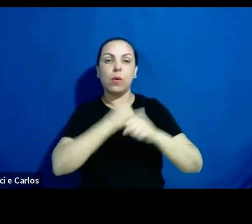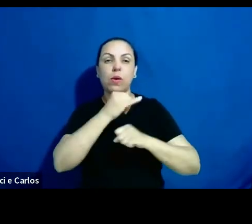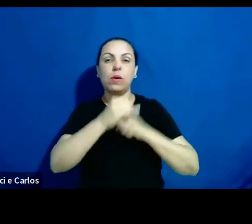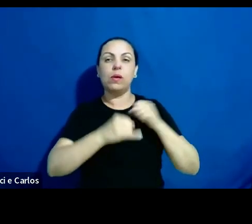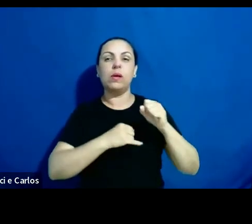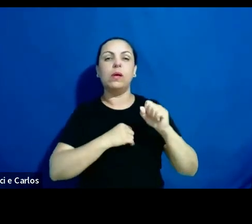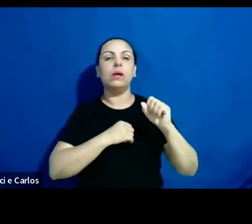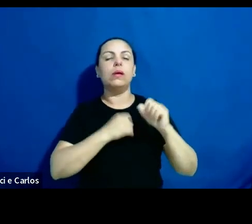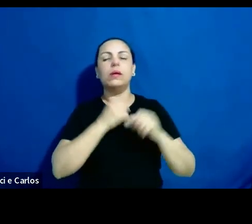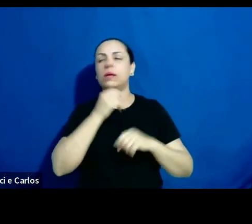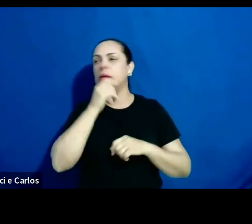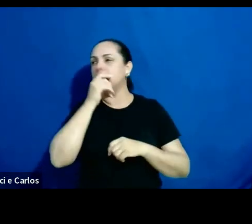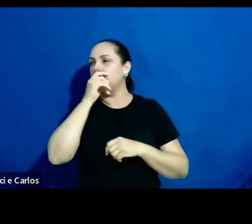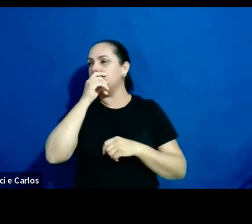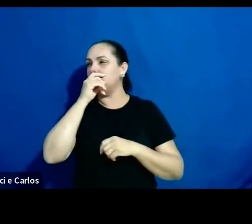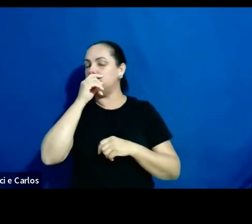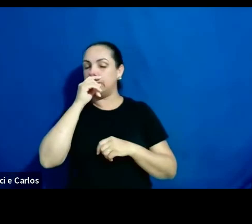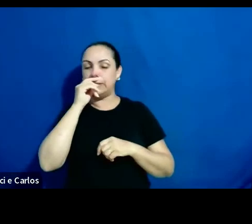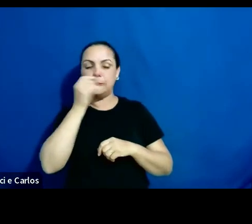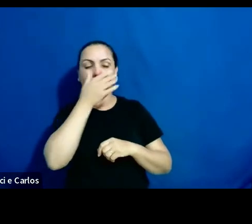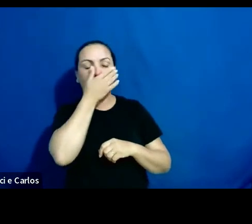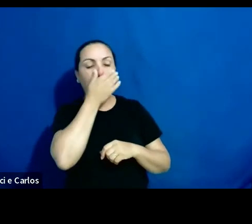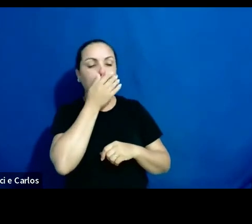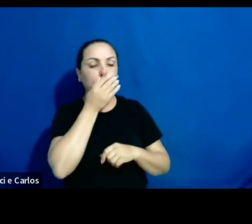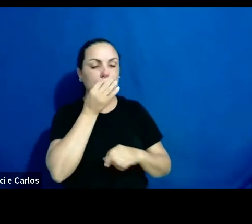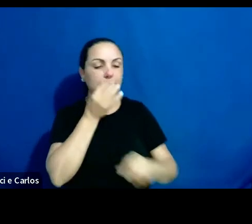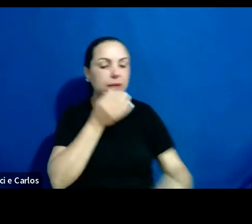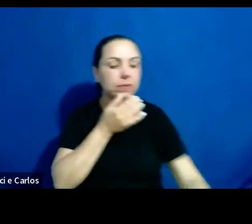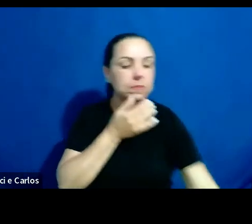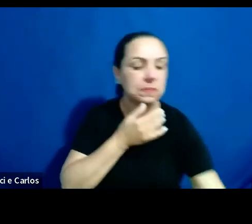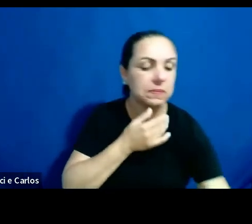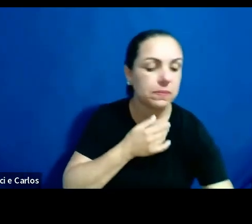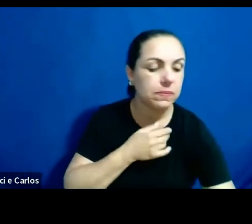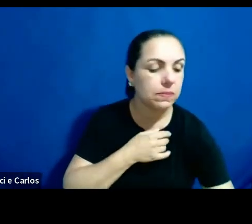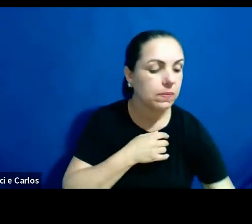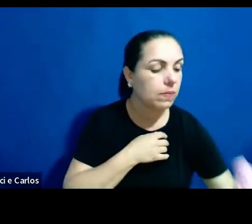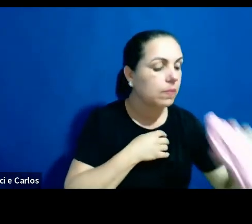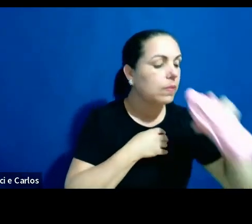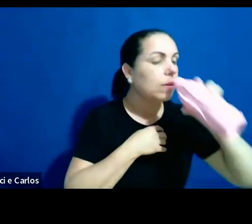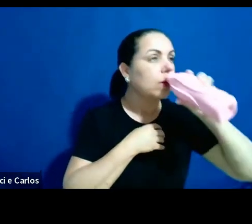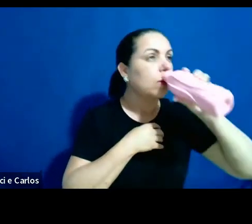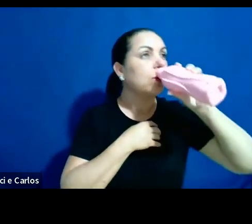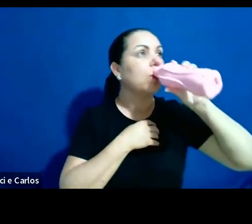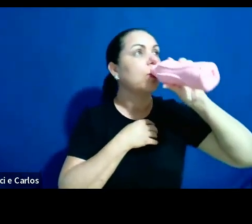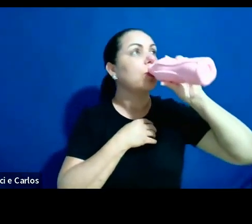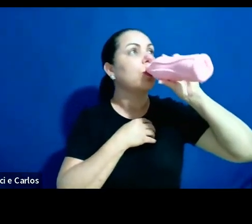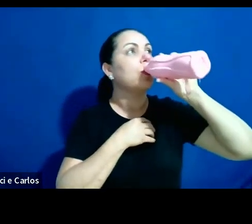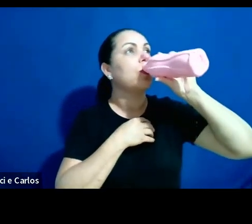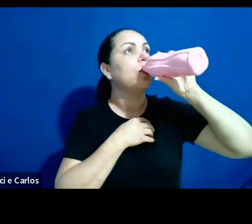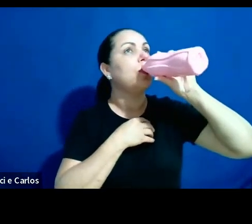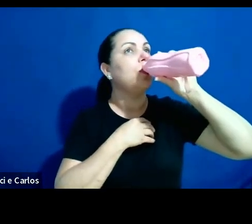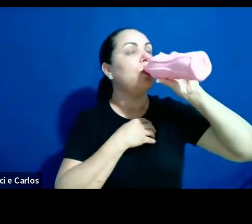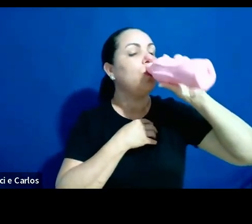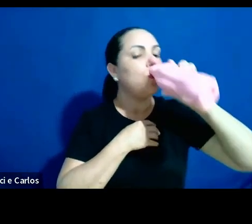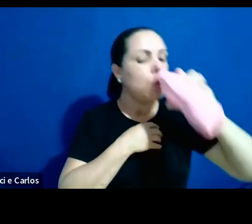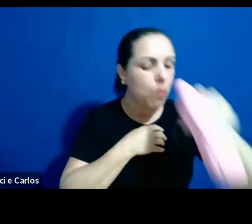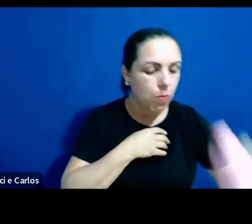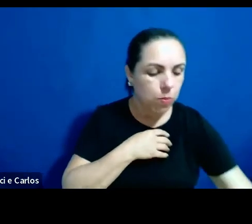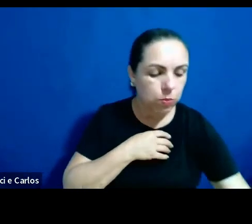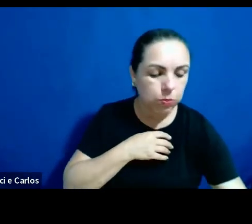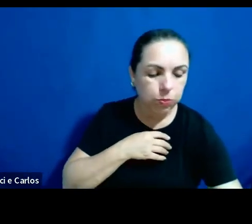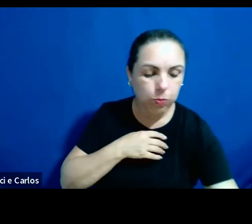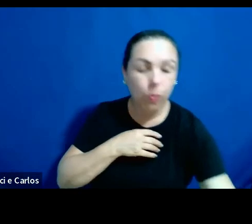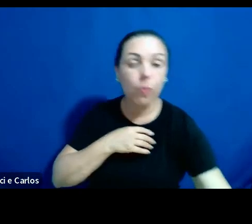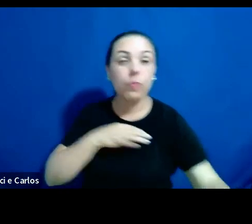cálcio, né? É o responsável para que ocorra a contração. Pobre de cálcio, pobre